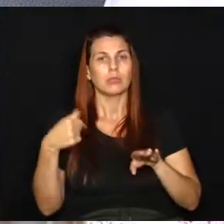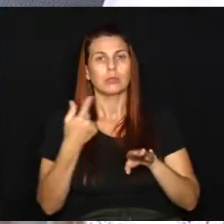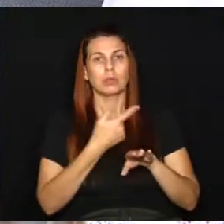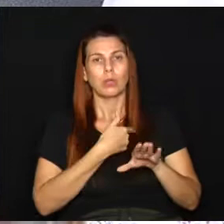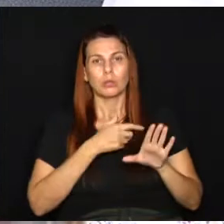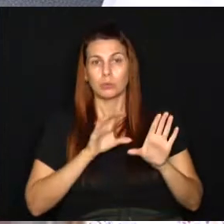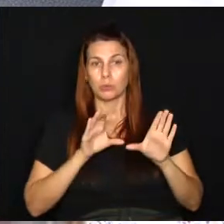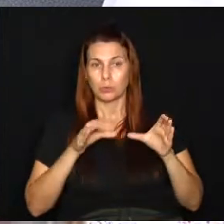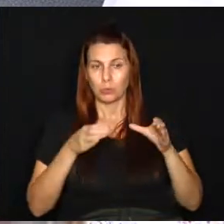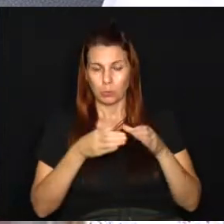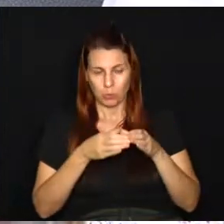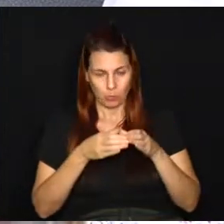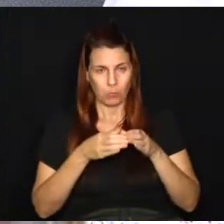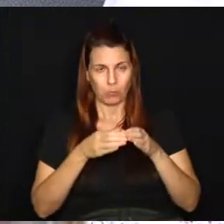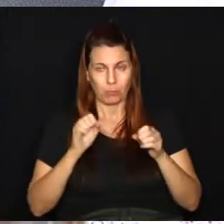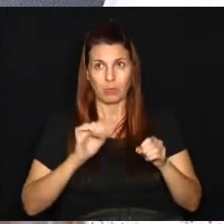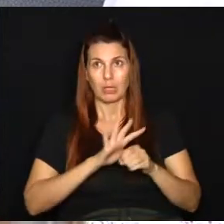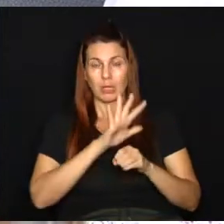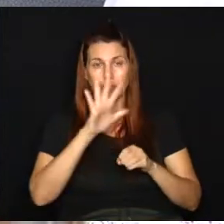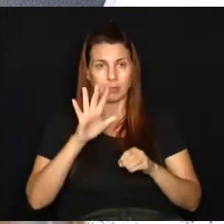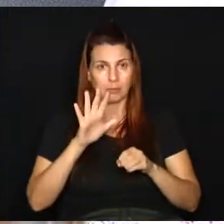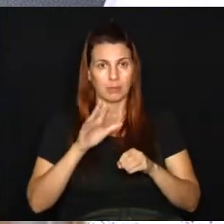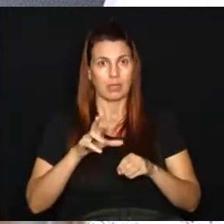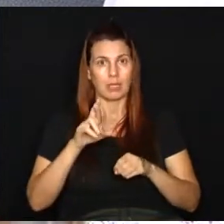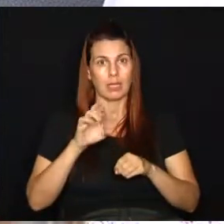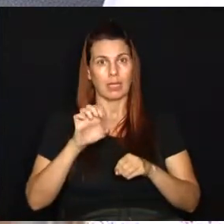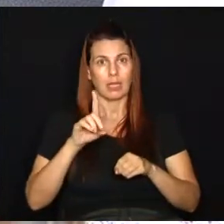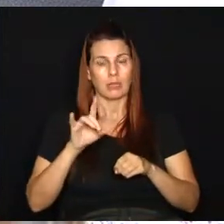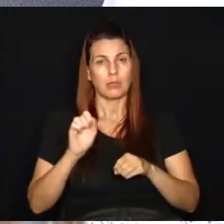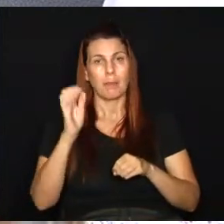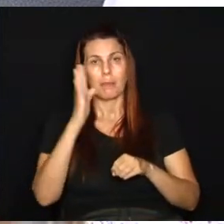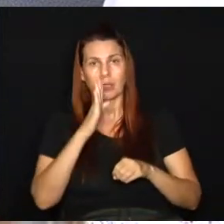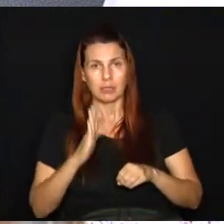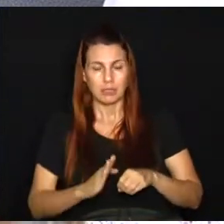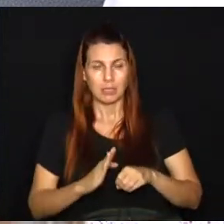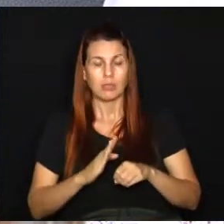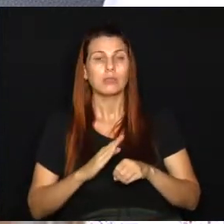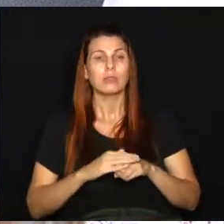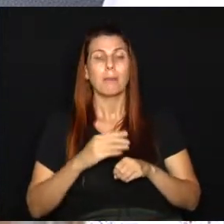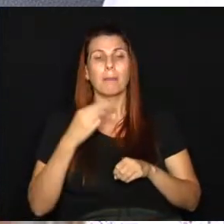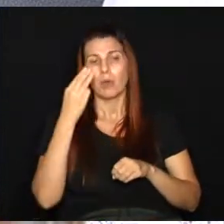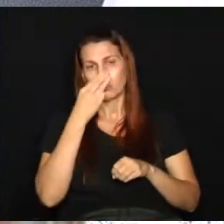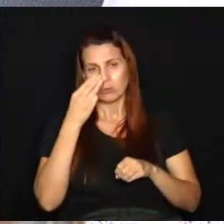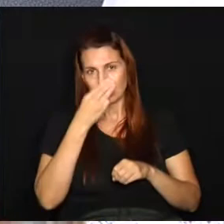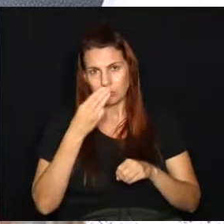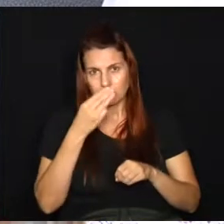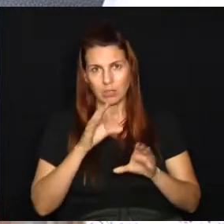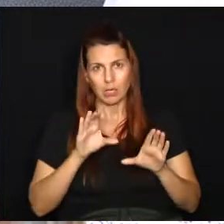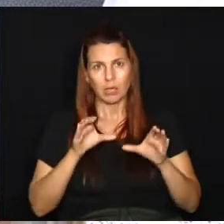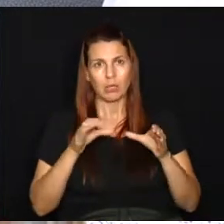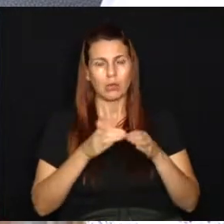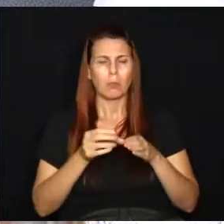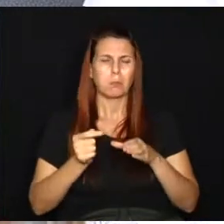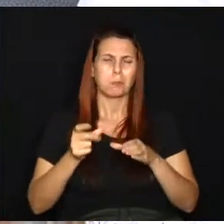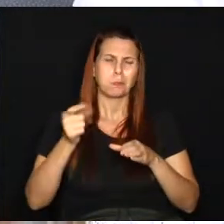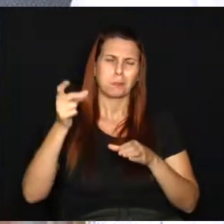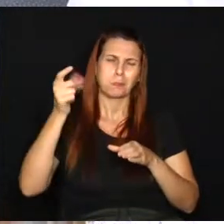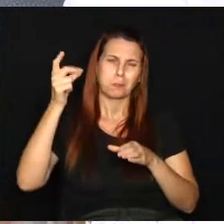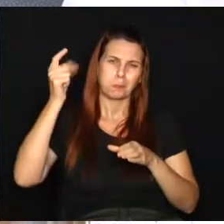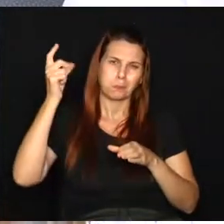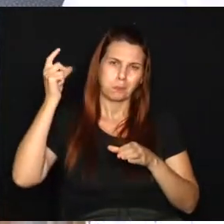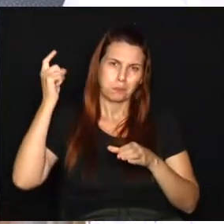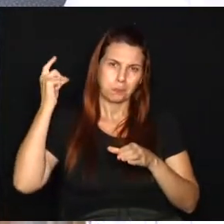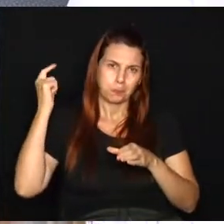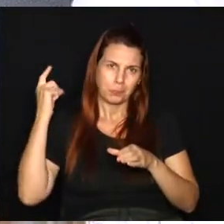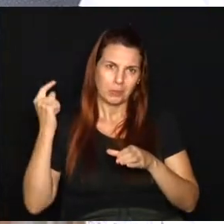grupo nacional chamado Rede Brasileira de Prostitutas, grupo esse que é bem mais velho até que a